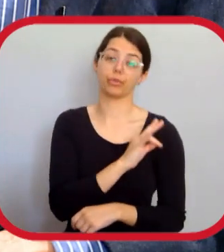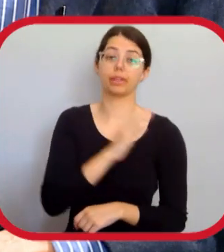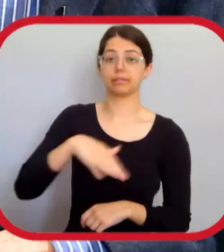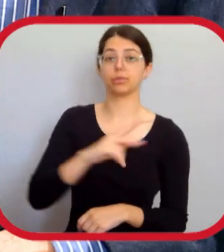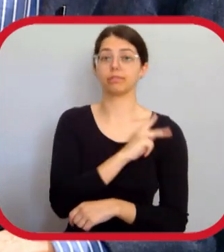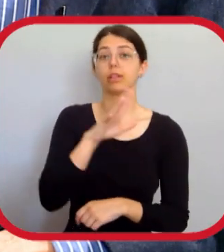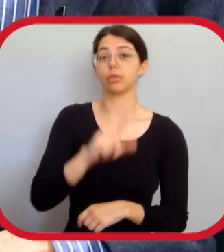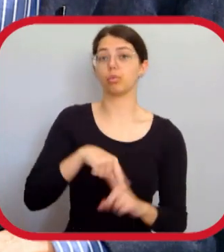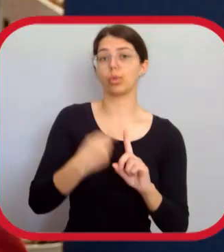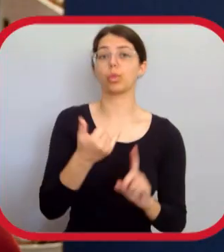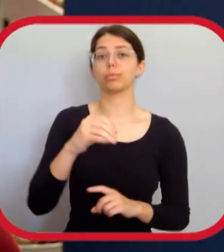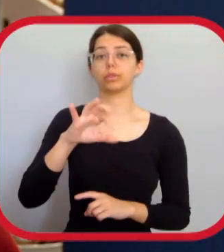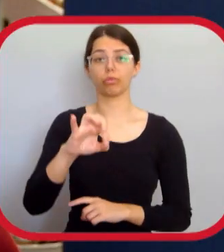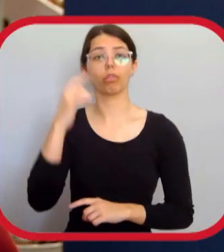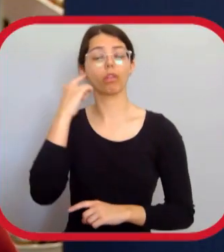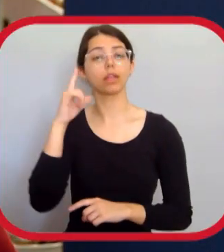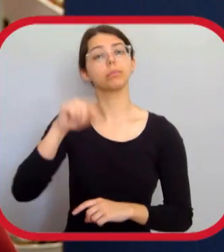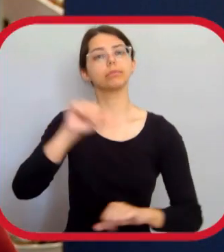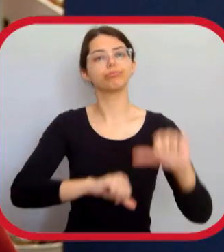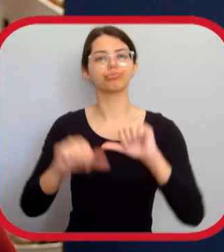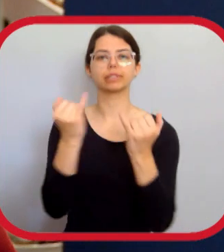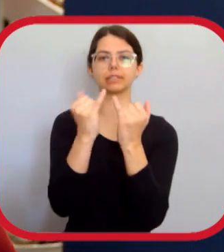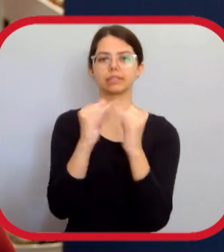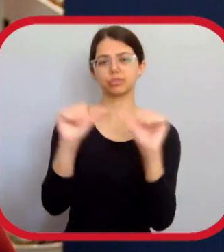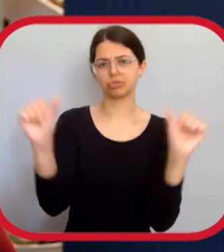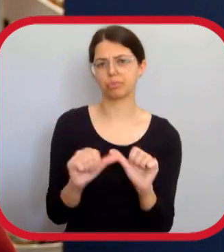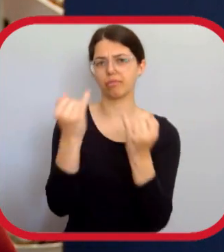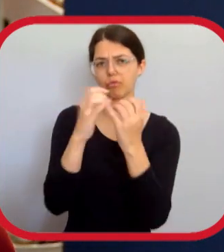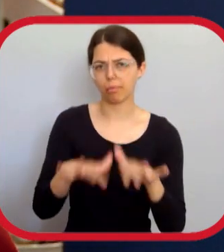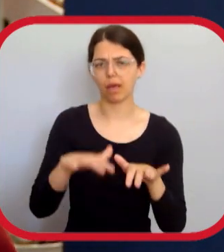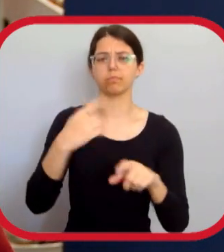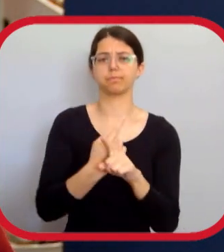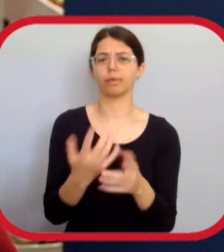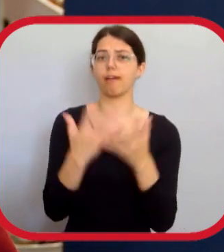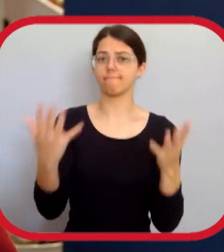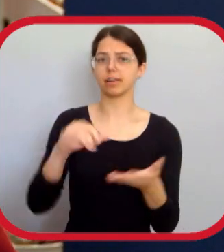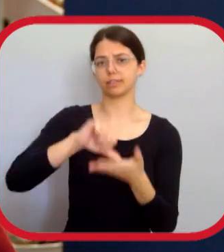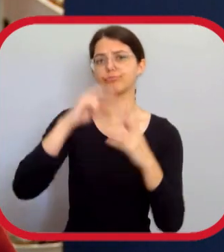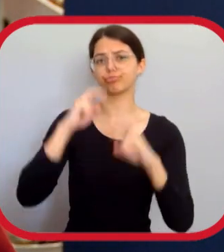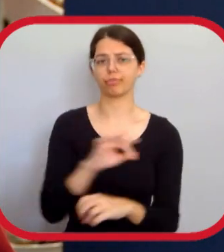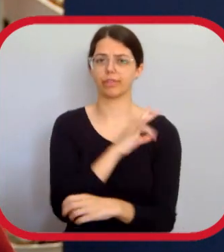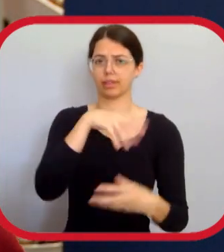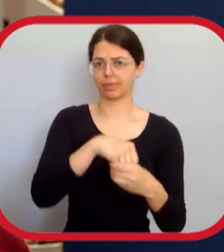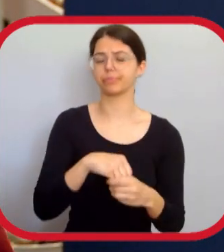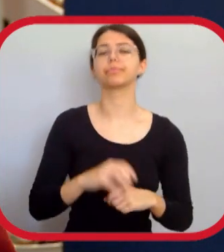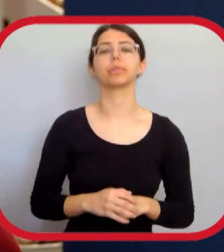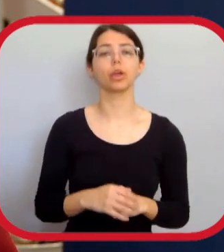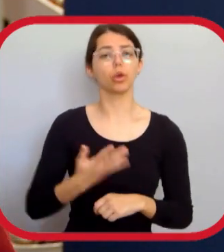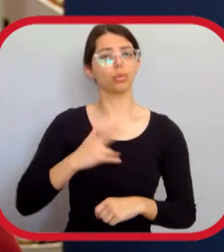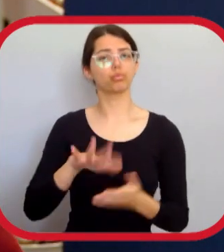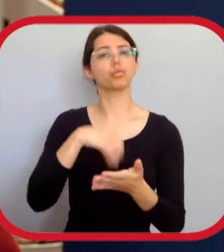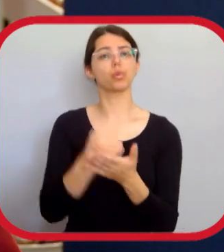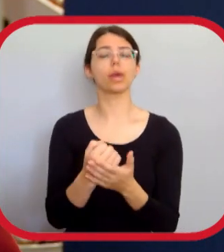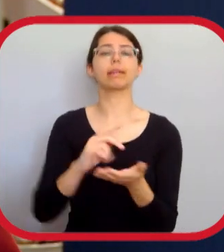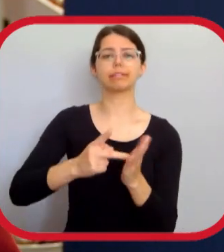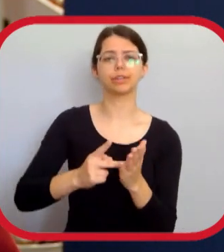Lisboa desde 2018 e dirige o Laboratório de Sistemas Informáticos de Grande Escala, um dos centros de investigação da faculdade. É doutorado em